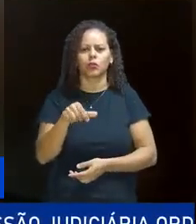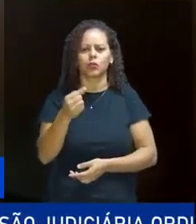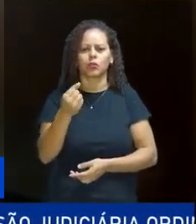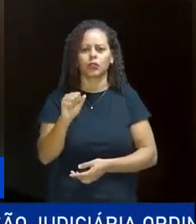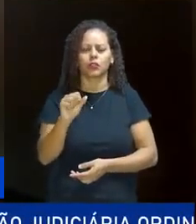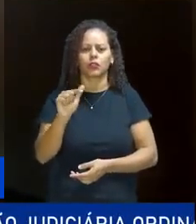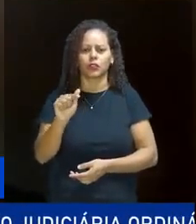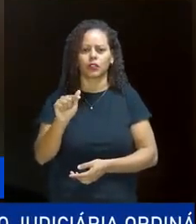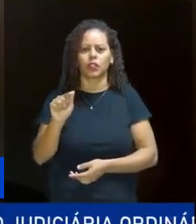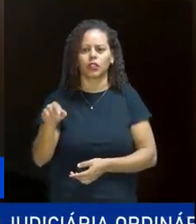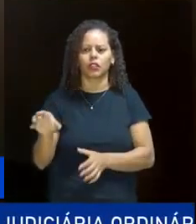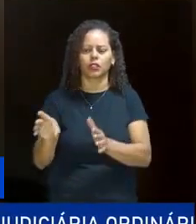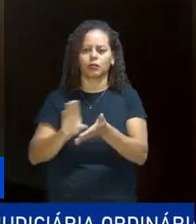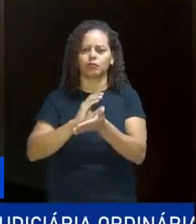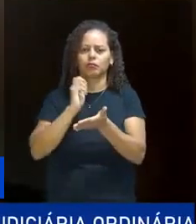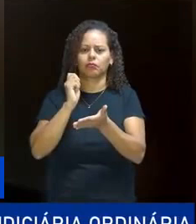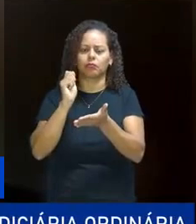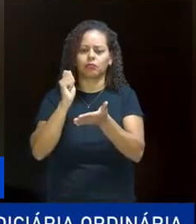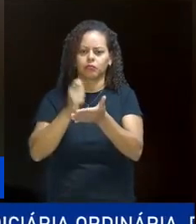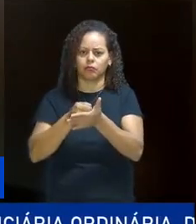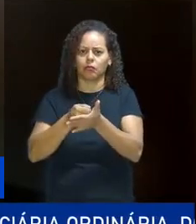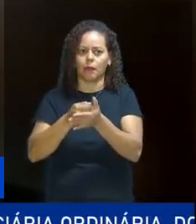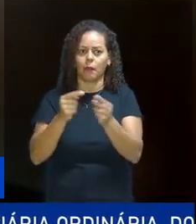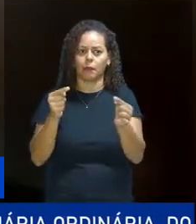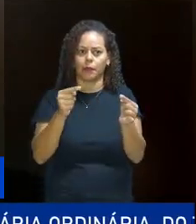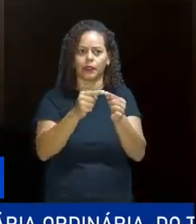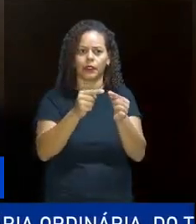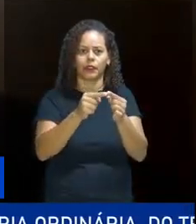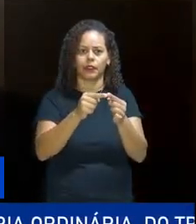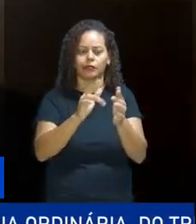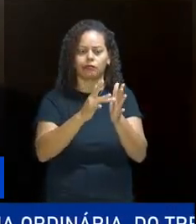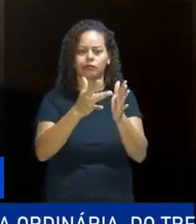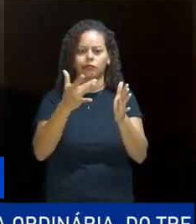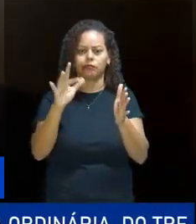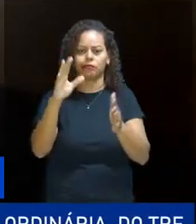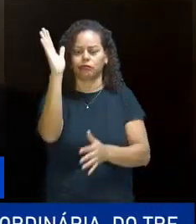R$ 12.087,90 ao Tesouro Nacional e o depósito no valor de